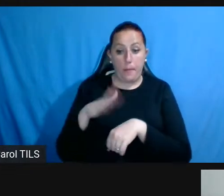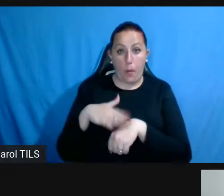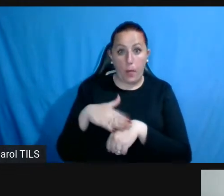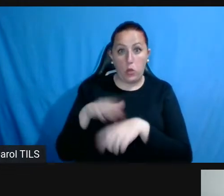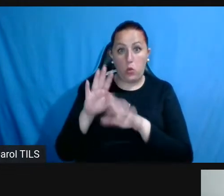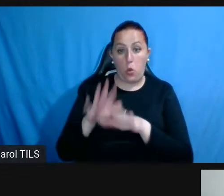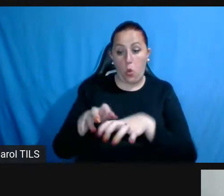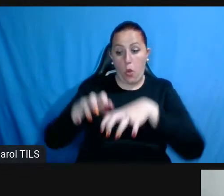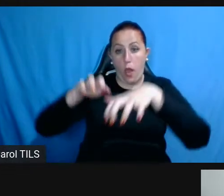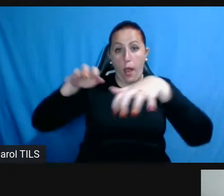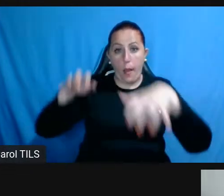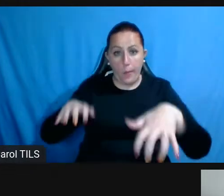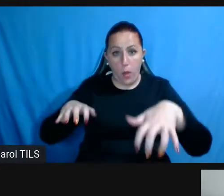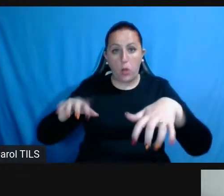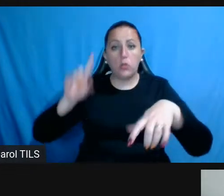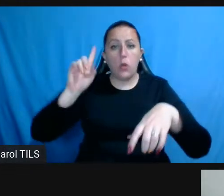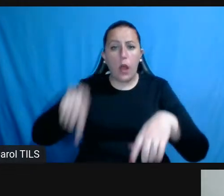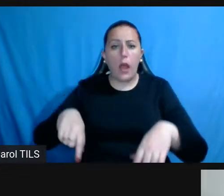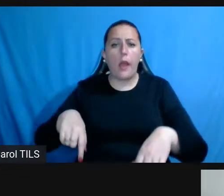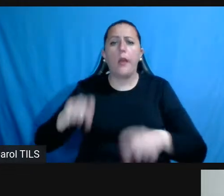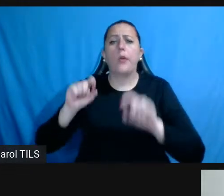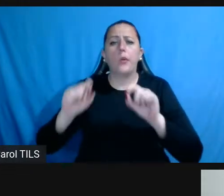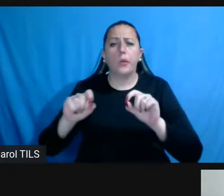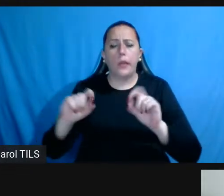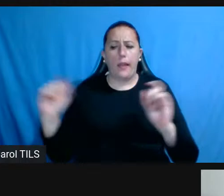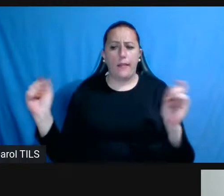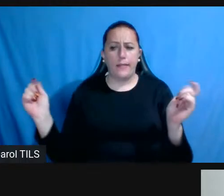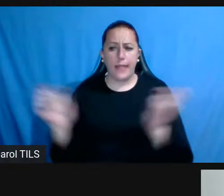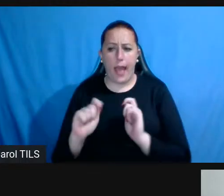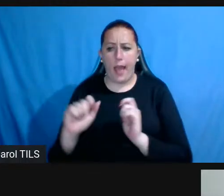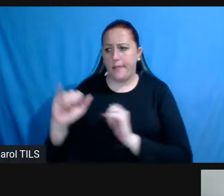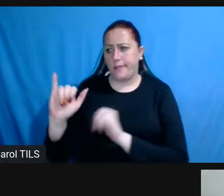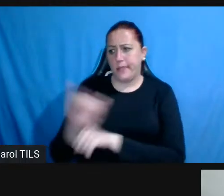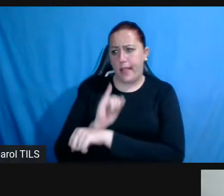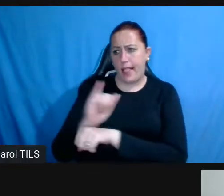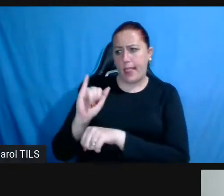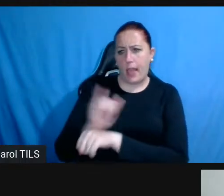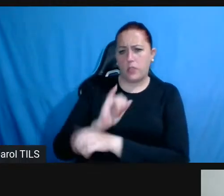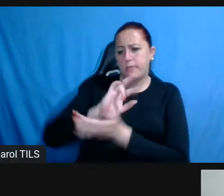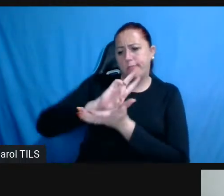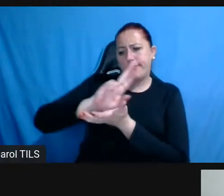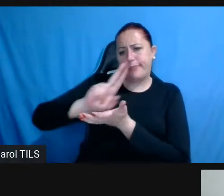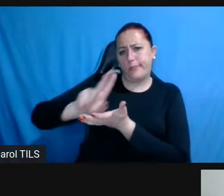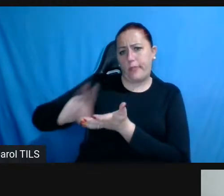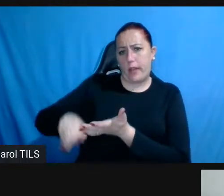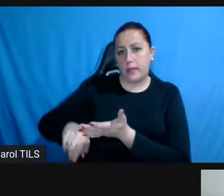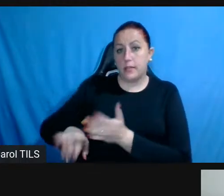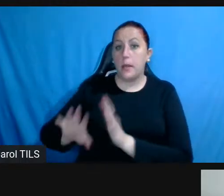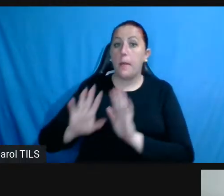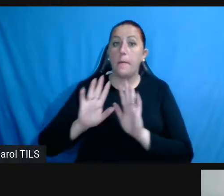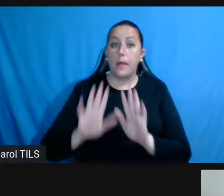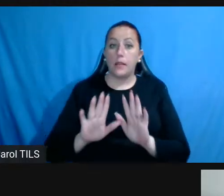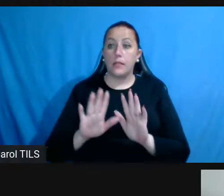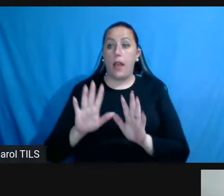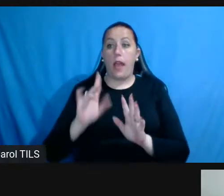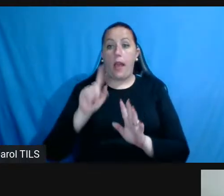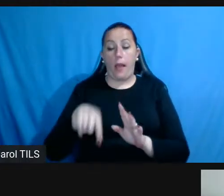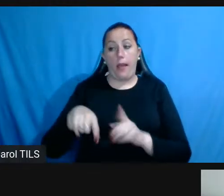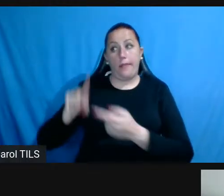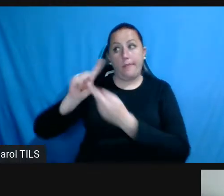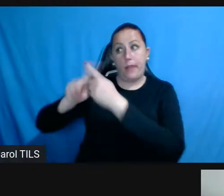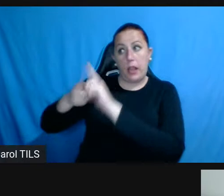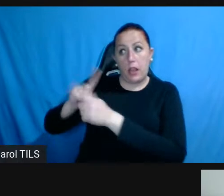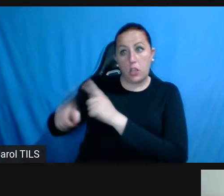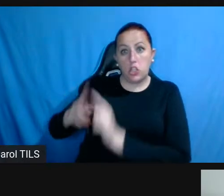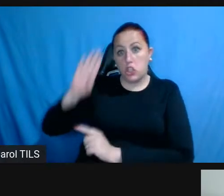é possível que consiga, sem problemas, claro, momento síncrono, aí é uma negociação com o professor, como ele